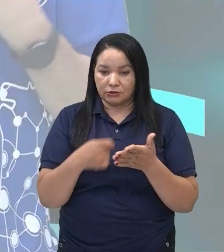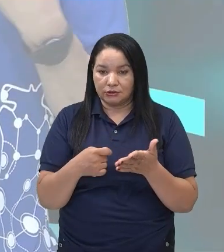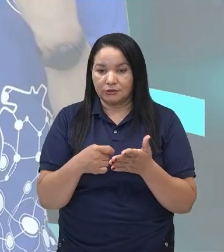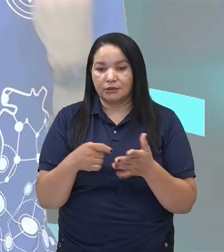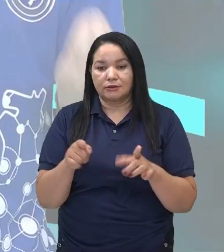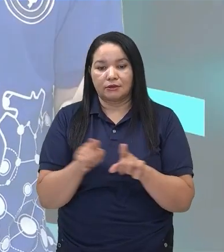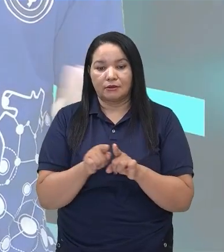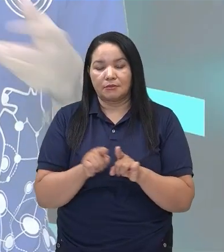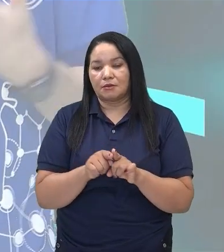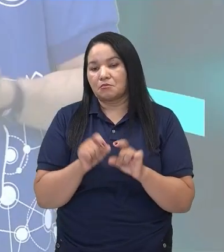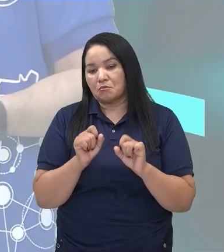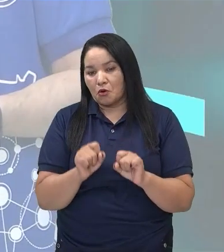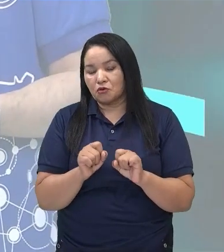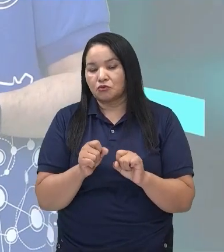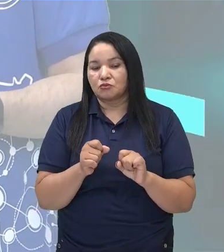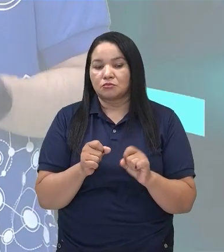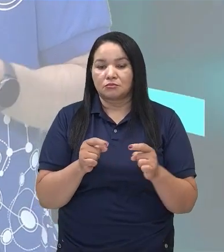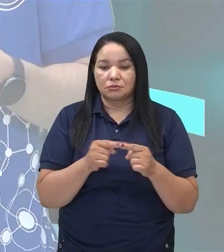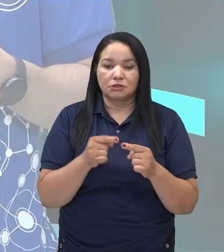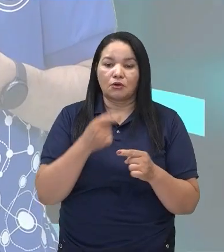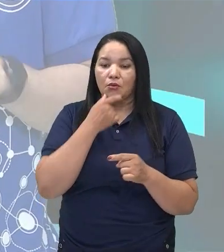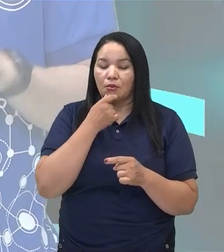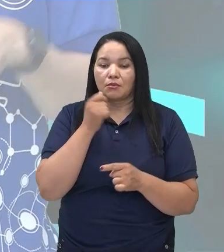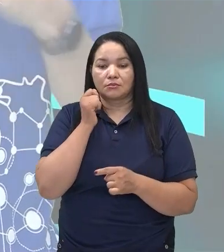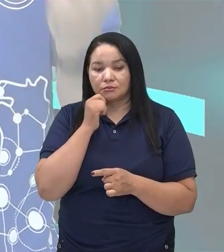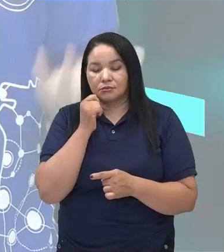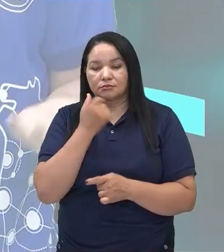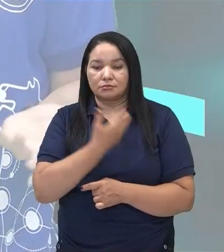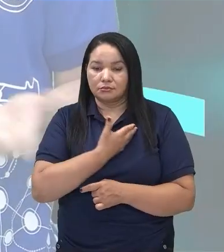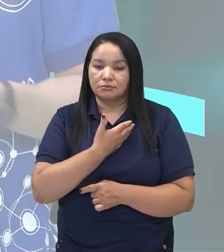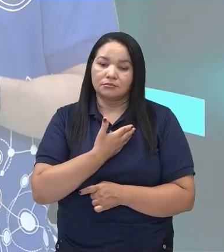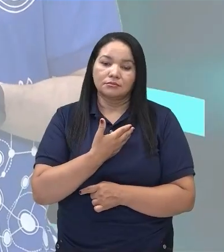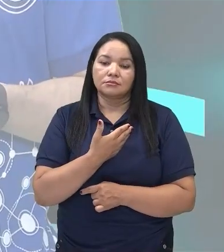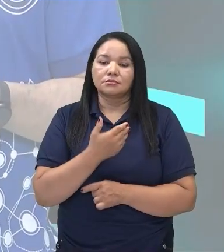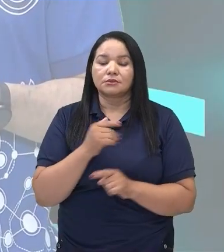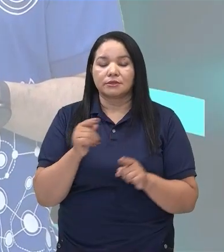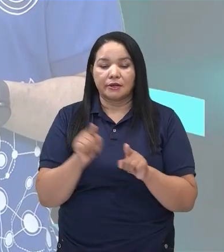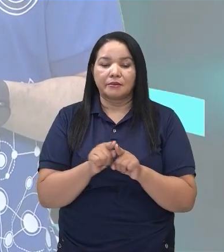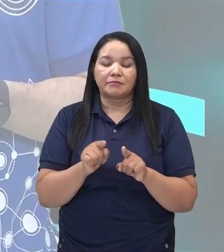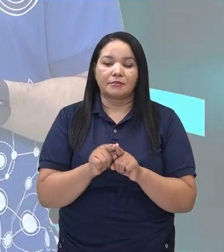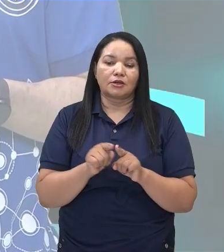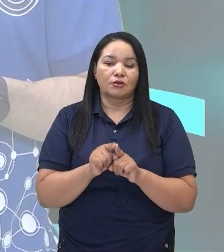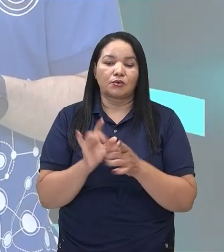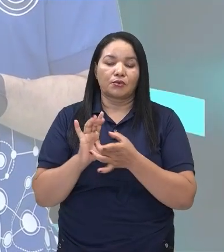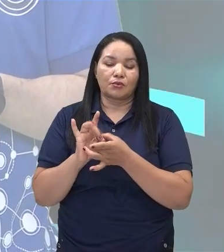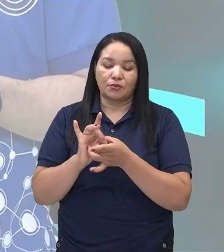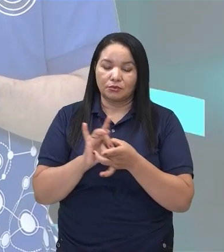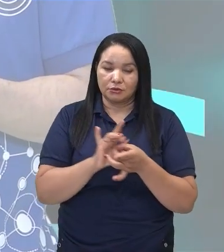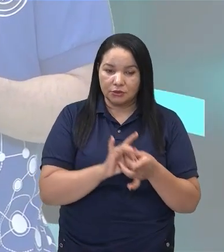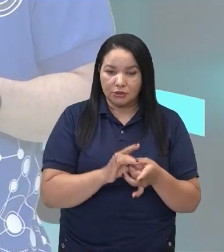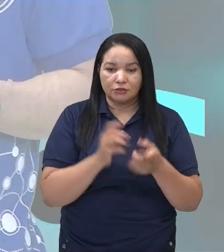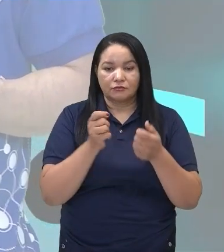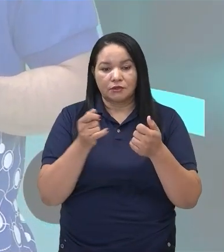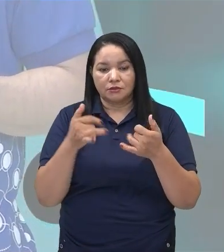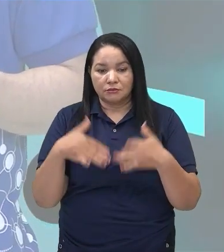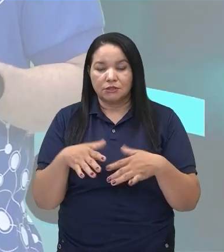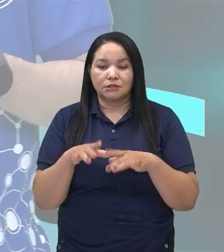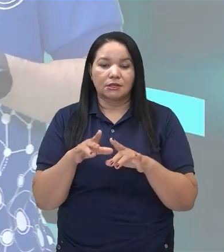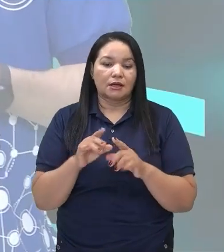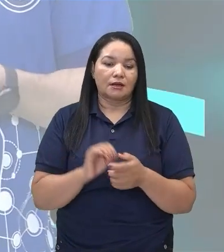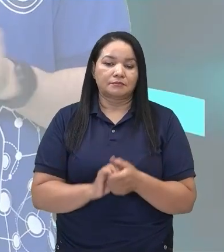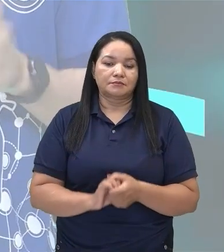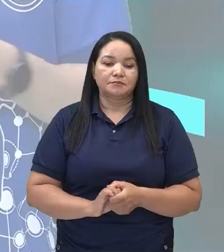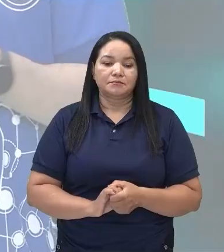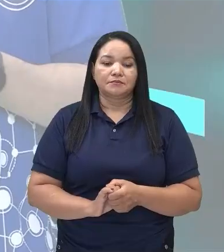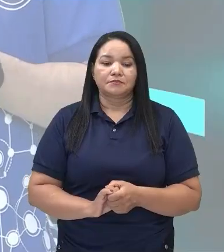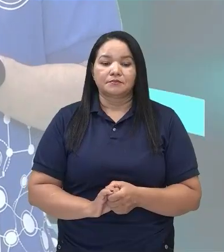para amigos quanto para amigas, tá? Ele não tem essa diferenciação, então, mais uma vez, é o contexto que vai indicar de quem eu estou falando. My friends